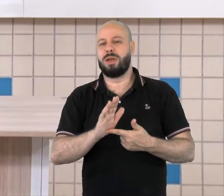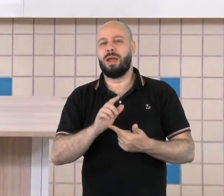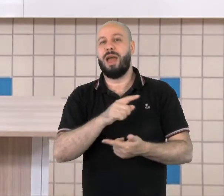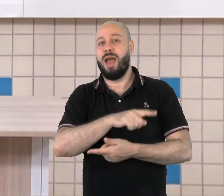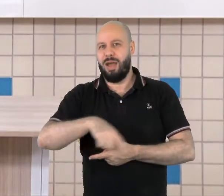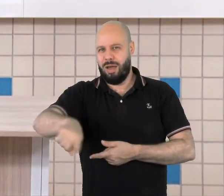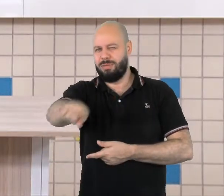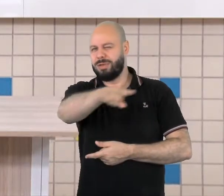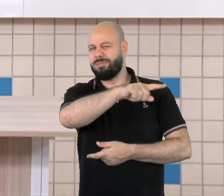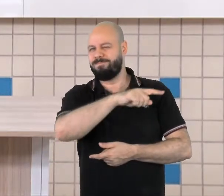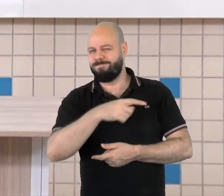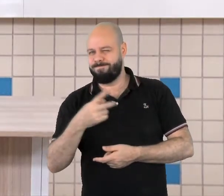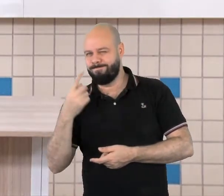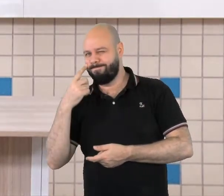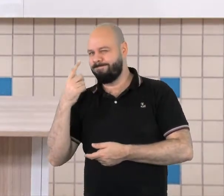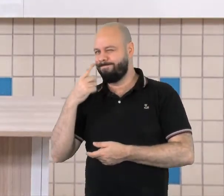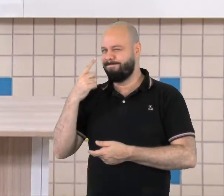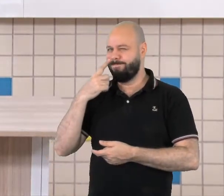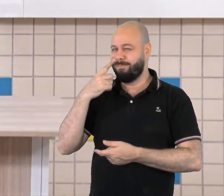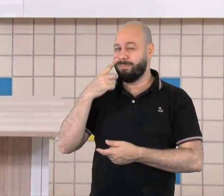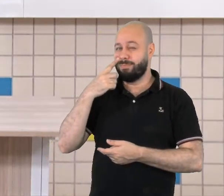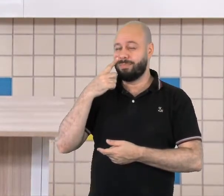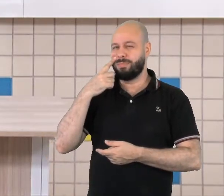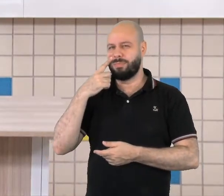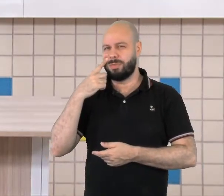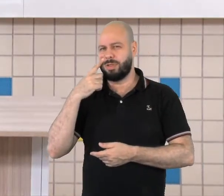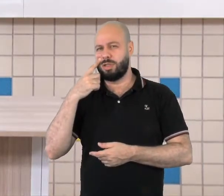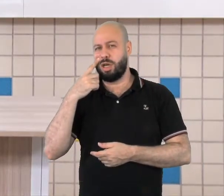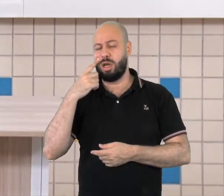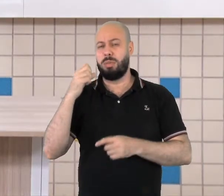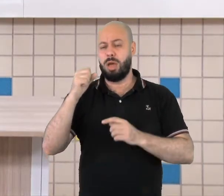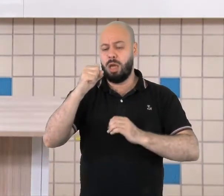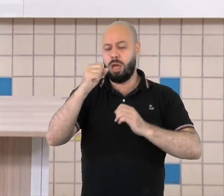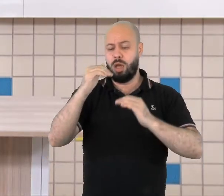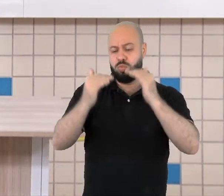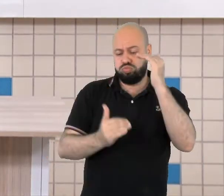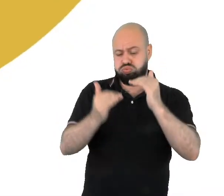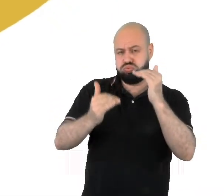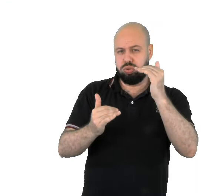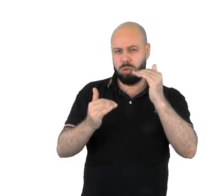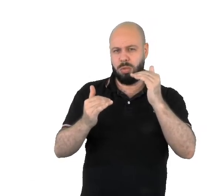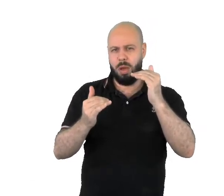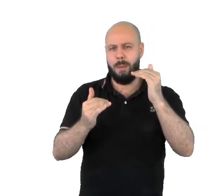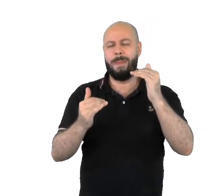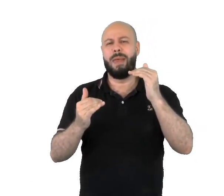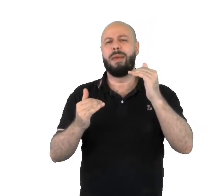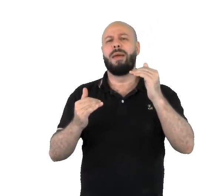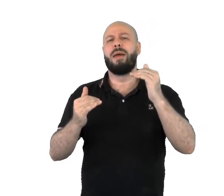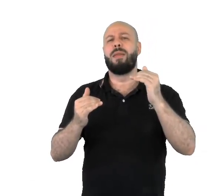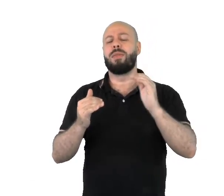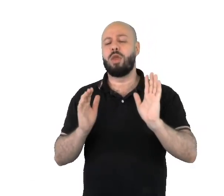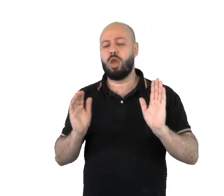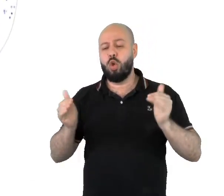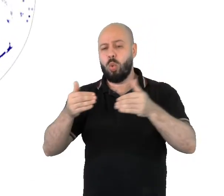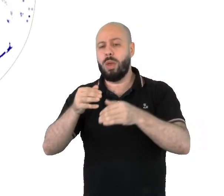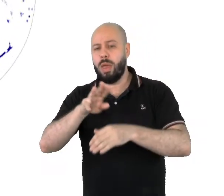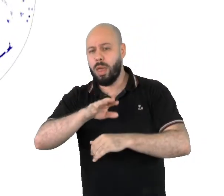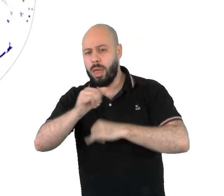vocês vão conseguir observar a questão da desigualdade no acesso à internet. O que acontece? Vamos lá no